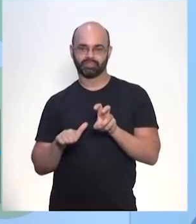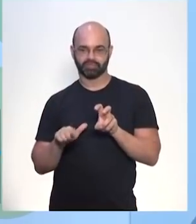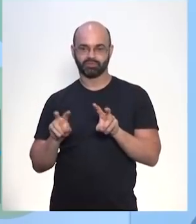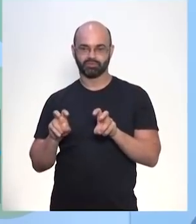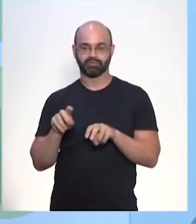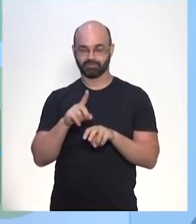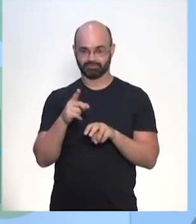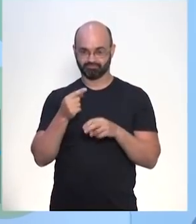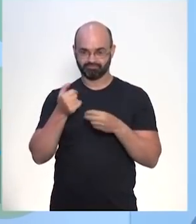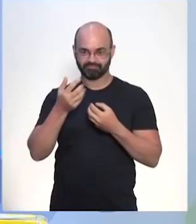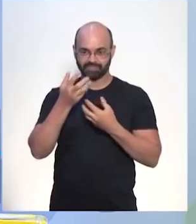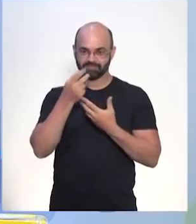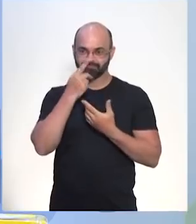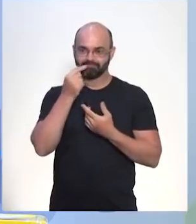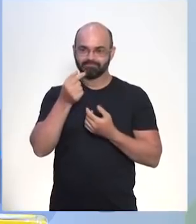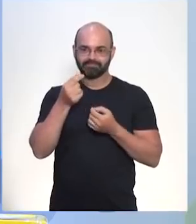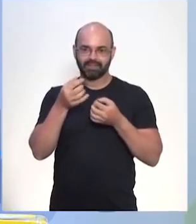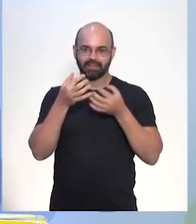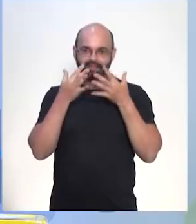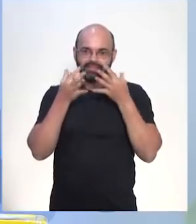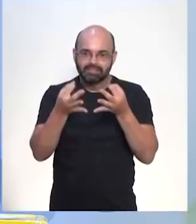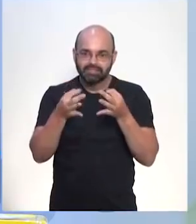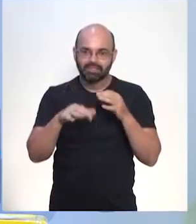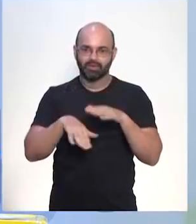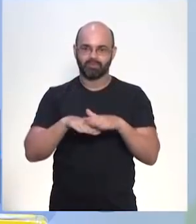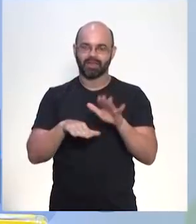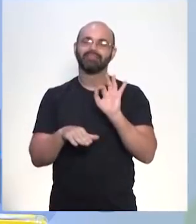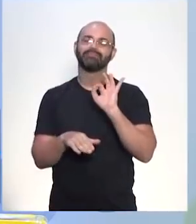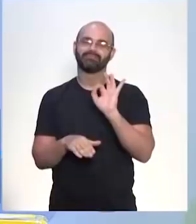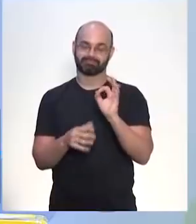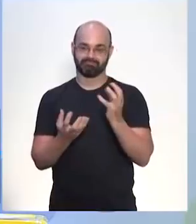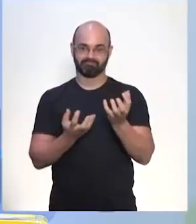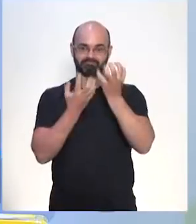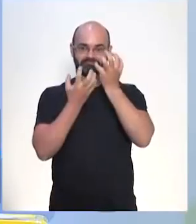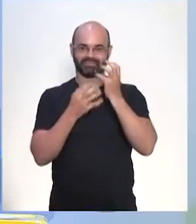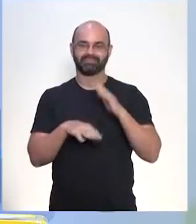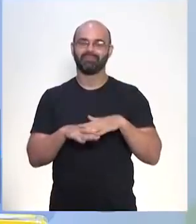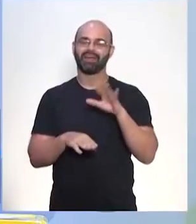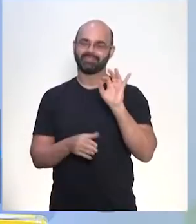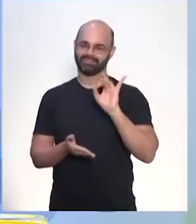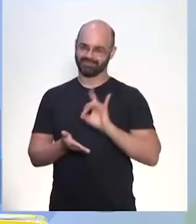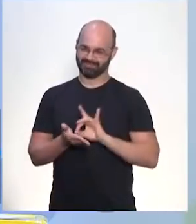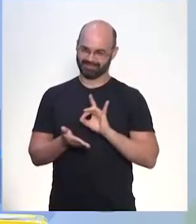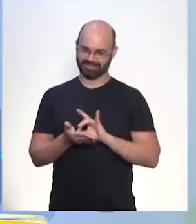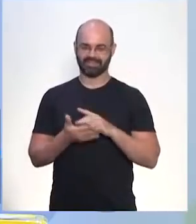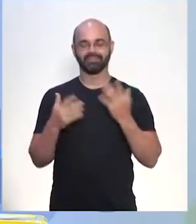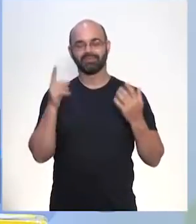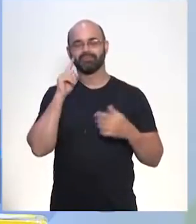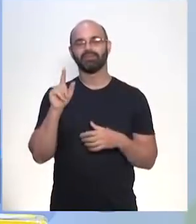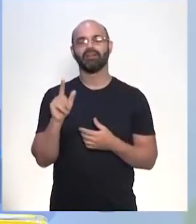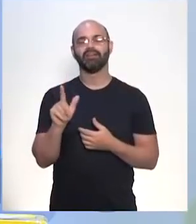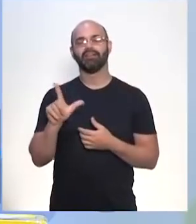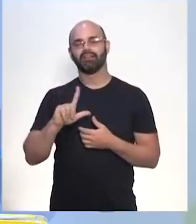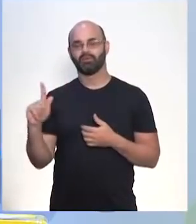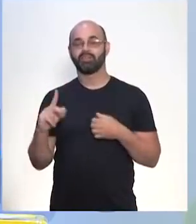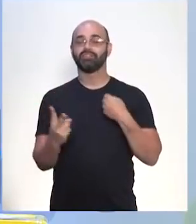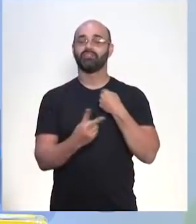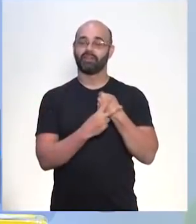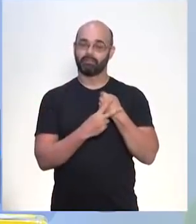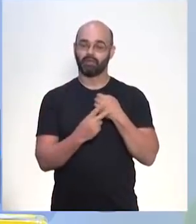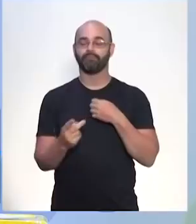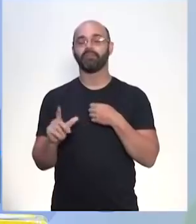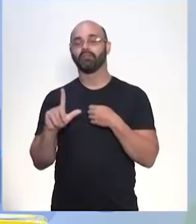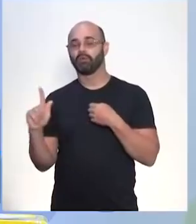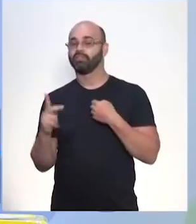imagem. Sim, exatamente. Estou começando a trazer para vocês quantos elementos da linguagem verbal eu posso usar juntamente com a não